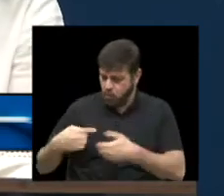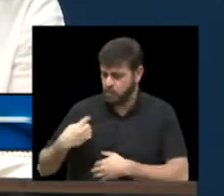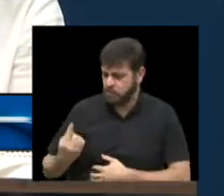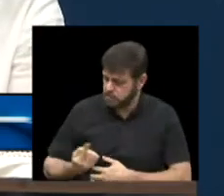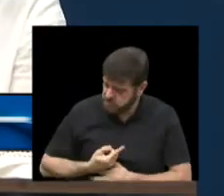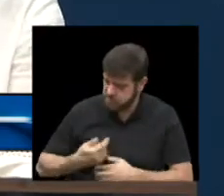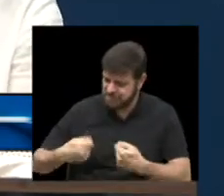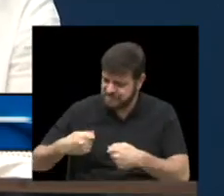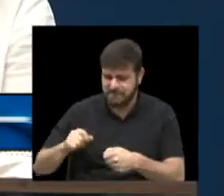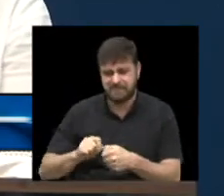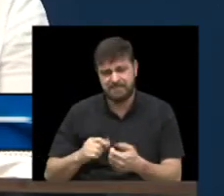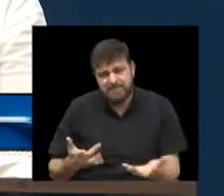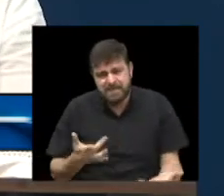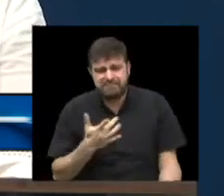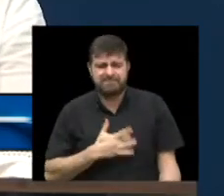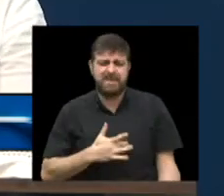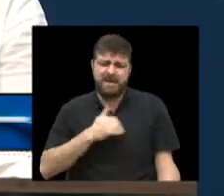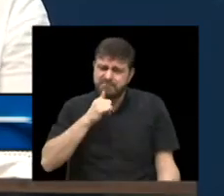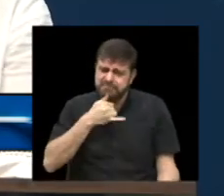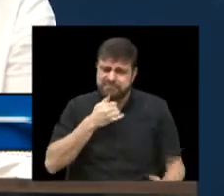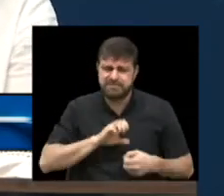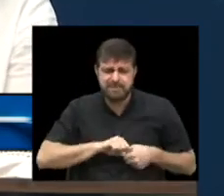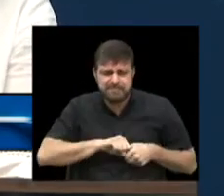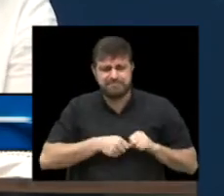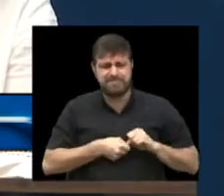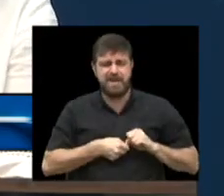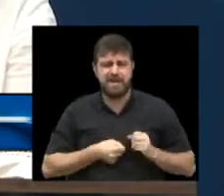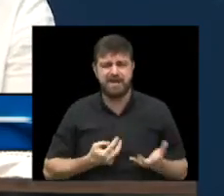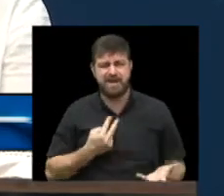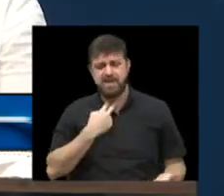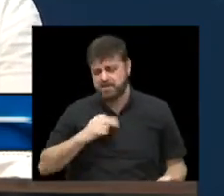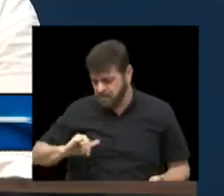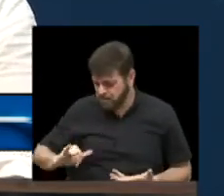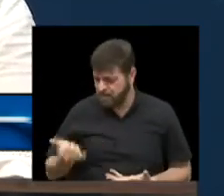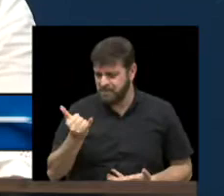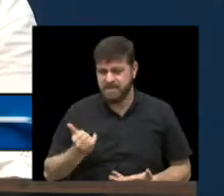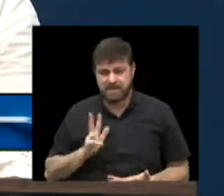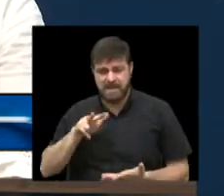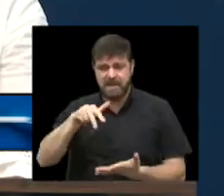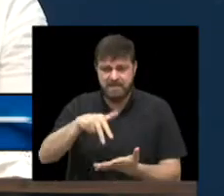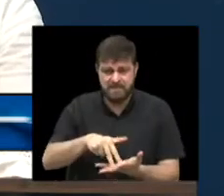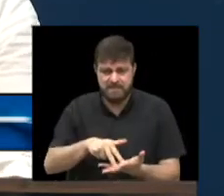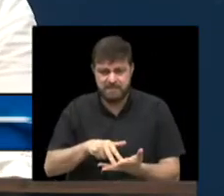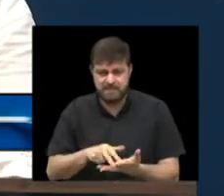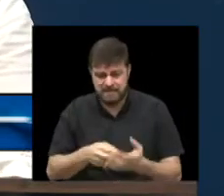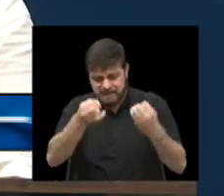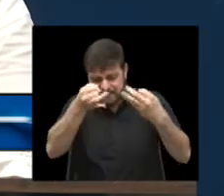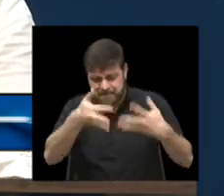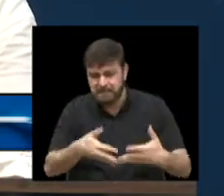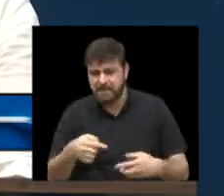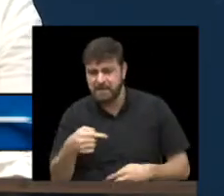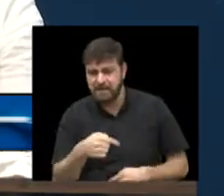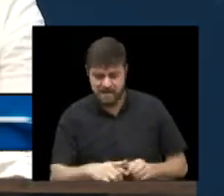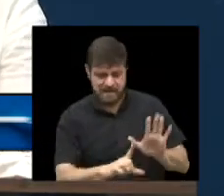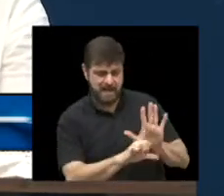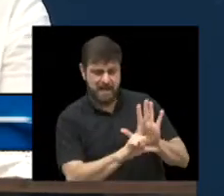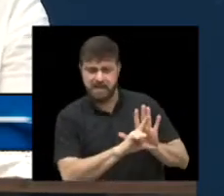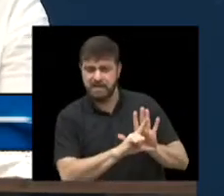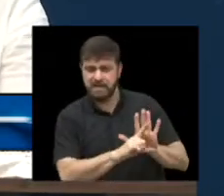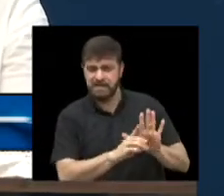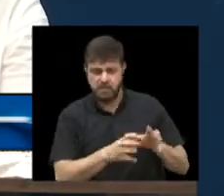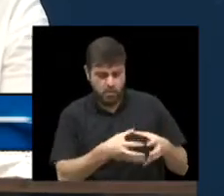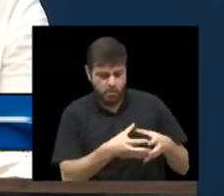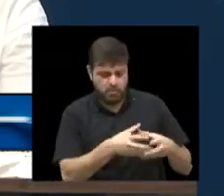muito. E lamento muito que não tenha tido a oportunidade de discutir o mérito e que tenha sido barrada em conjunto